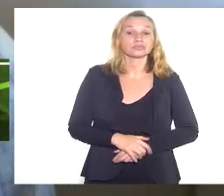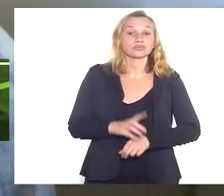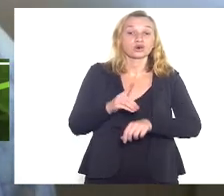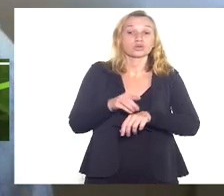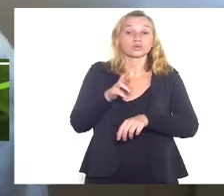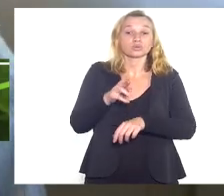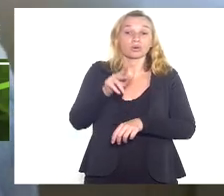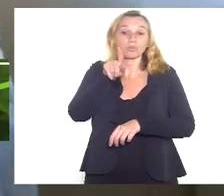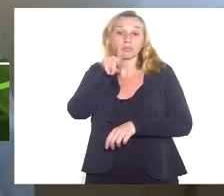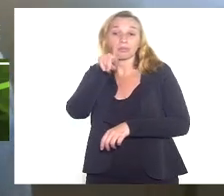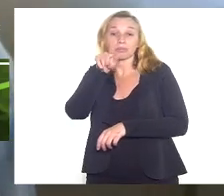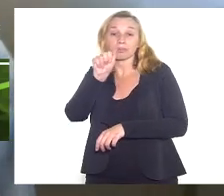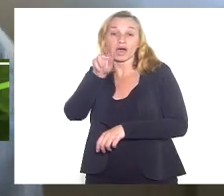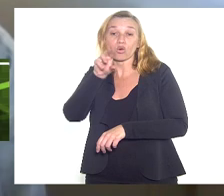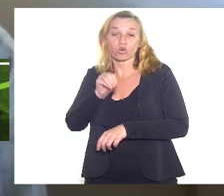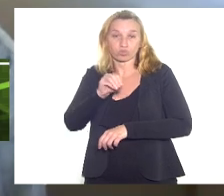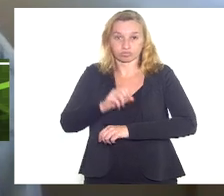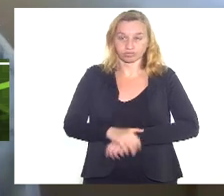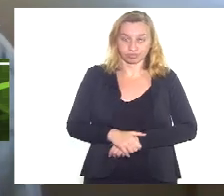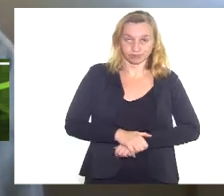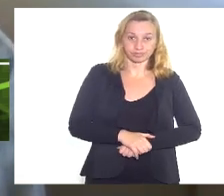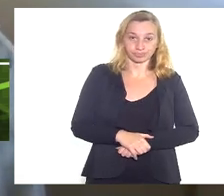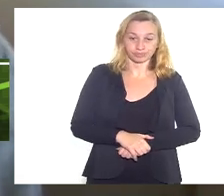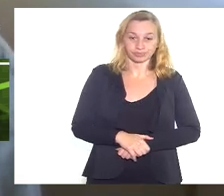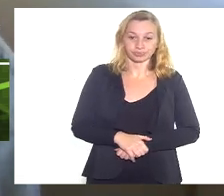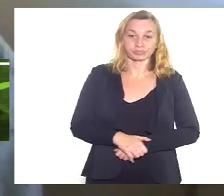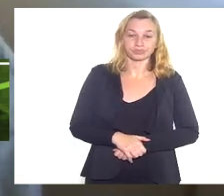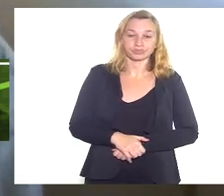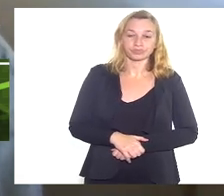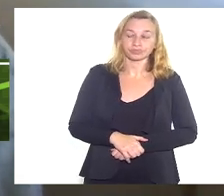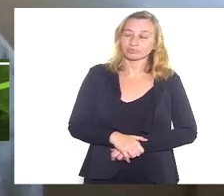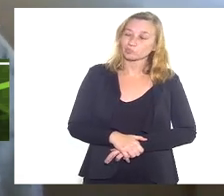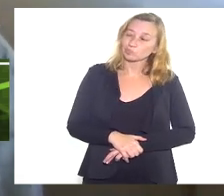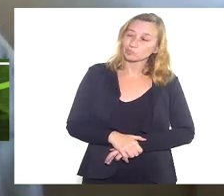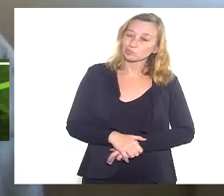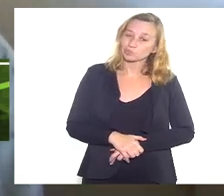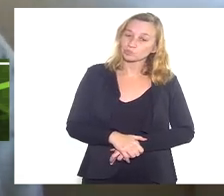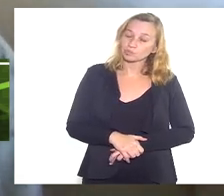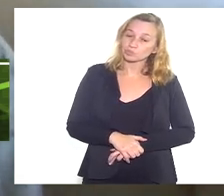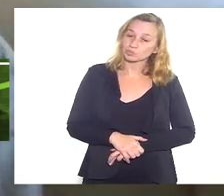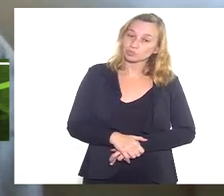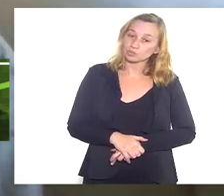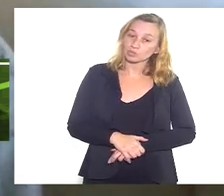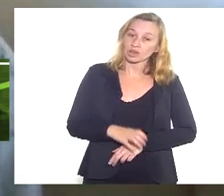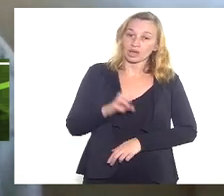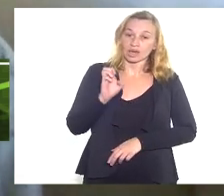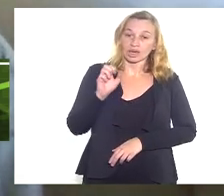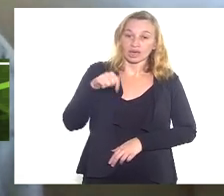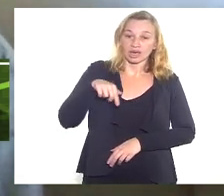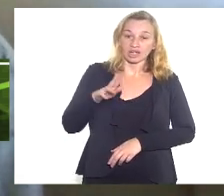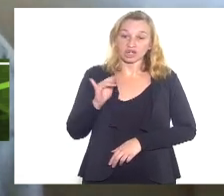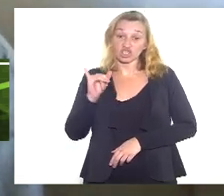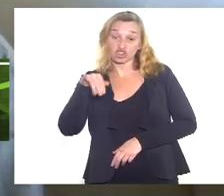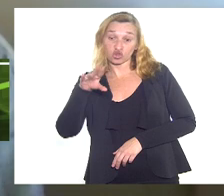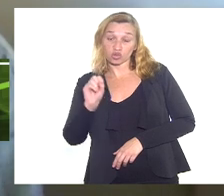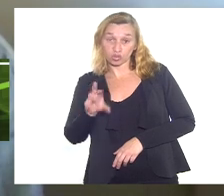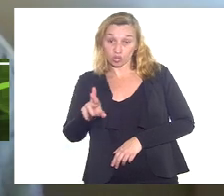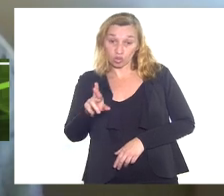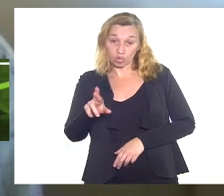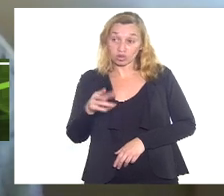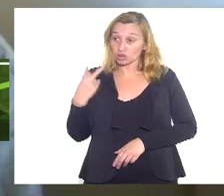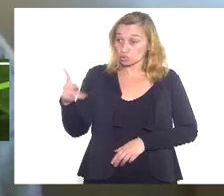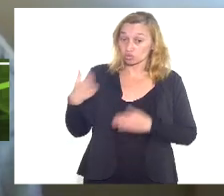doutor Paulo Henrique, que lá na... Paulo Henrique da Equinor, que lá na